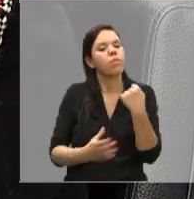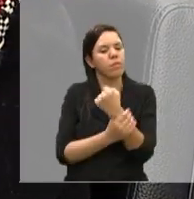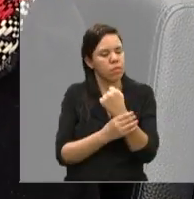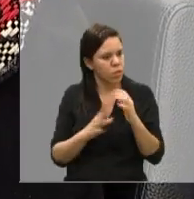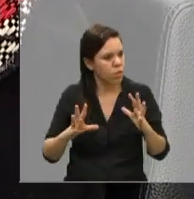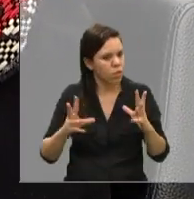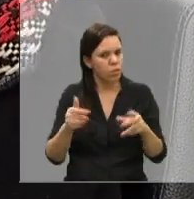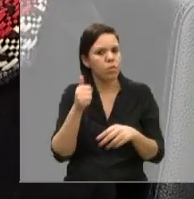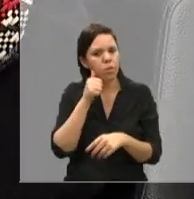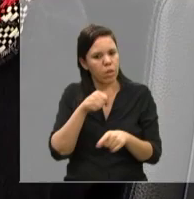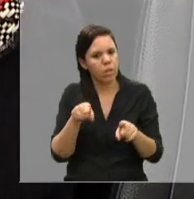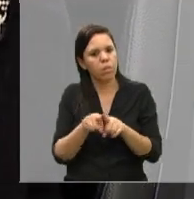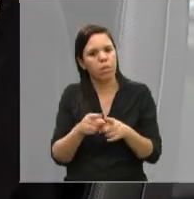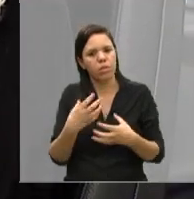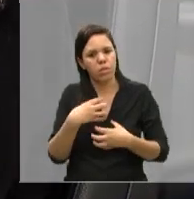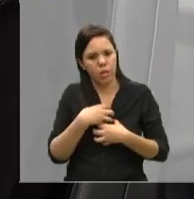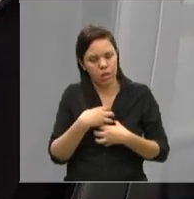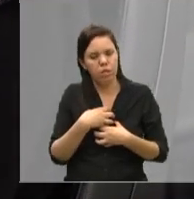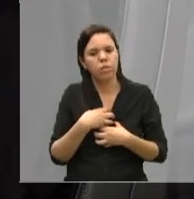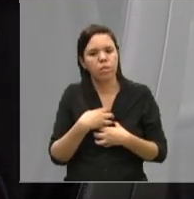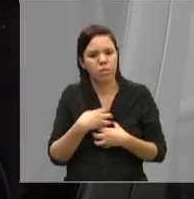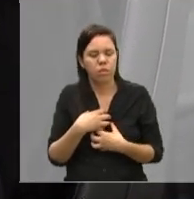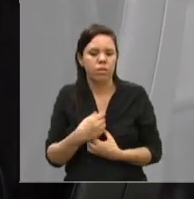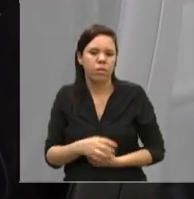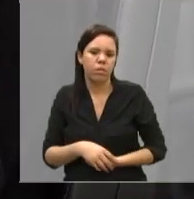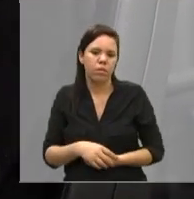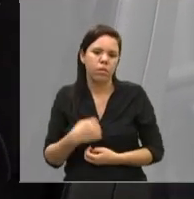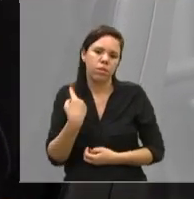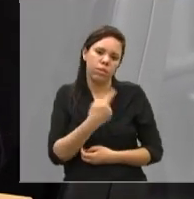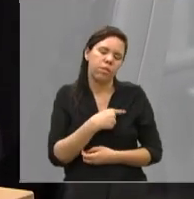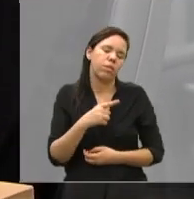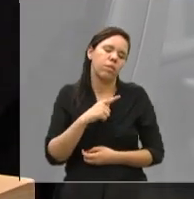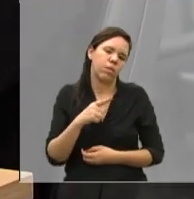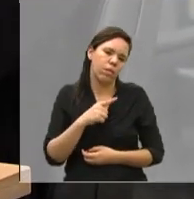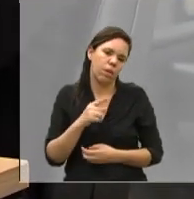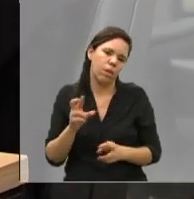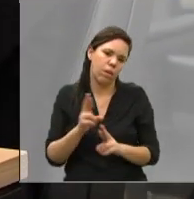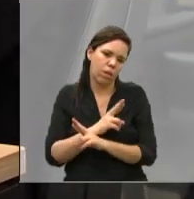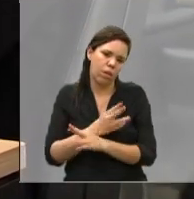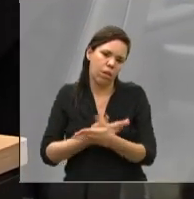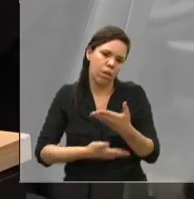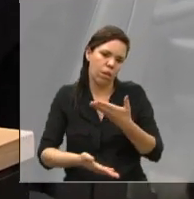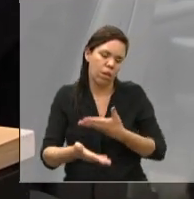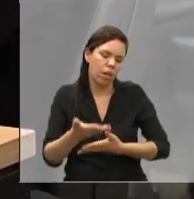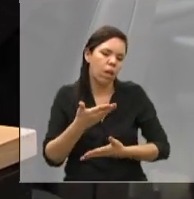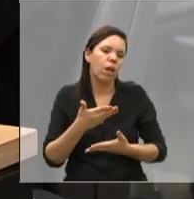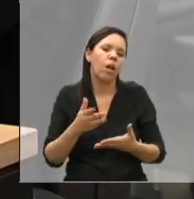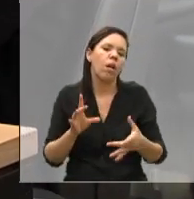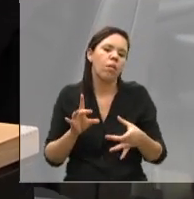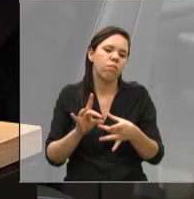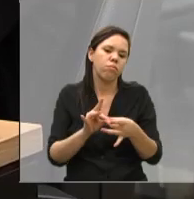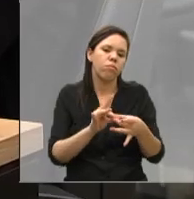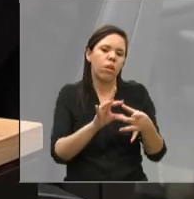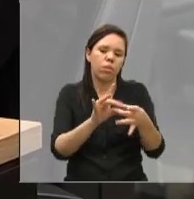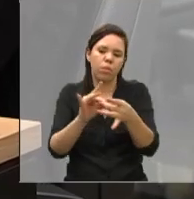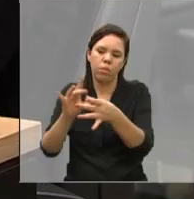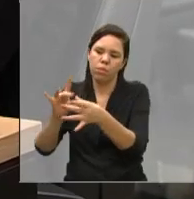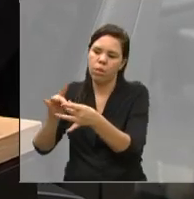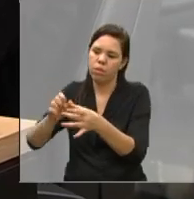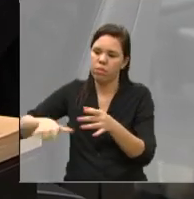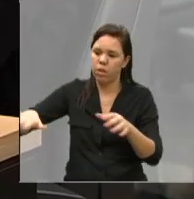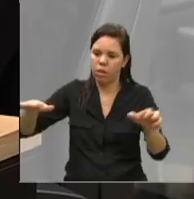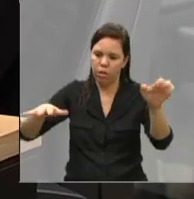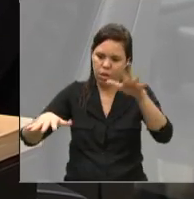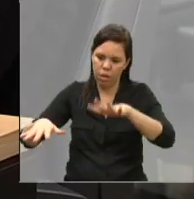para todo mundo. Então, isso então a gente tem relações que se intercambiam.